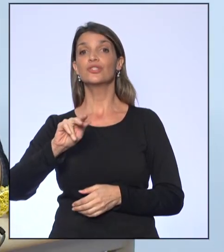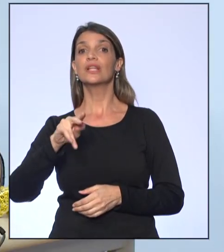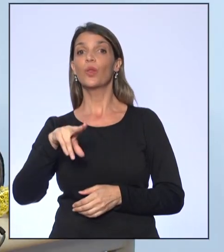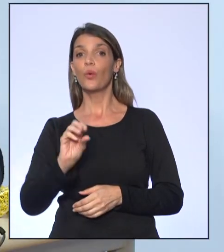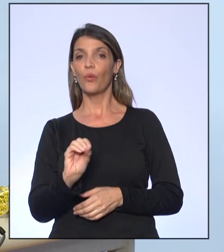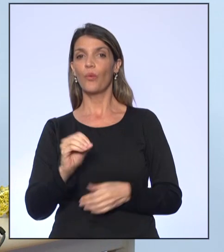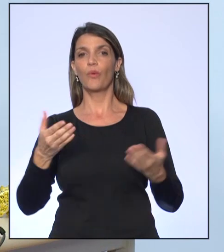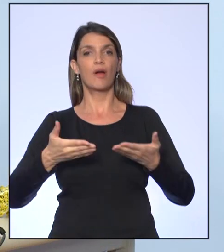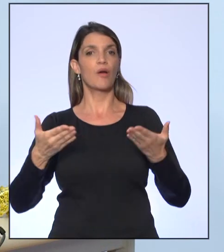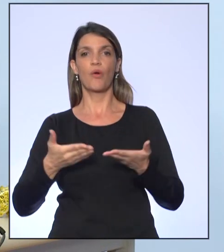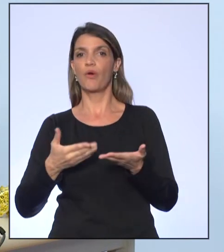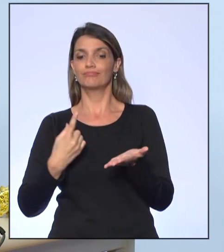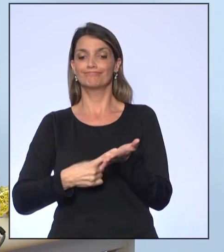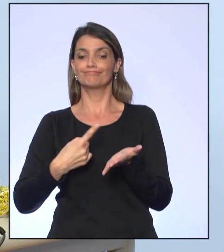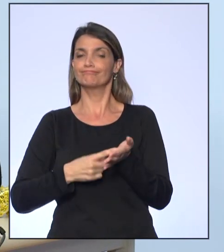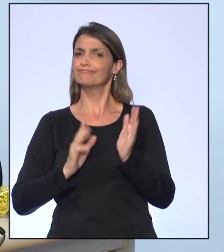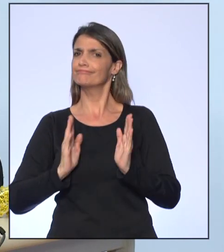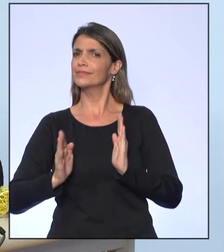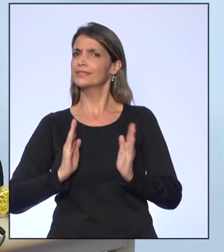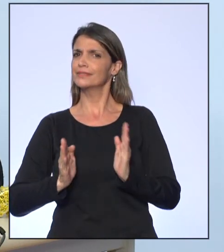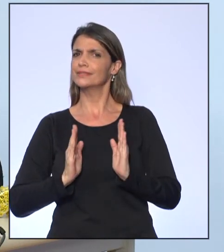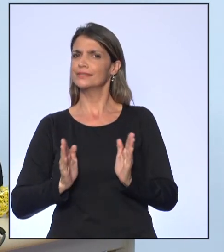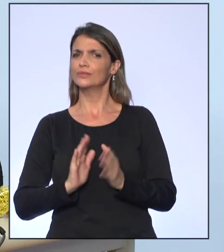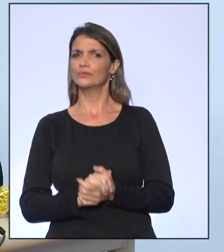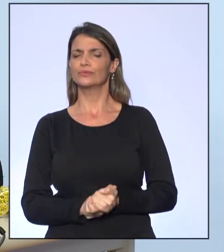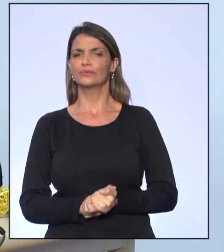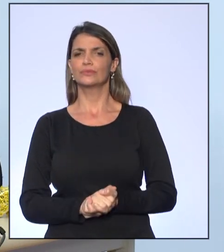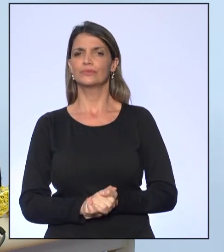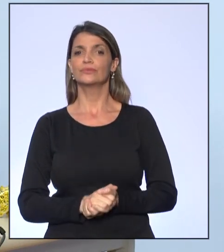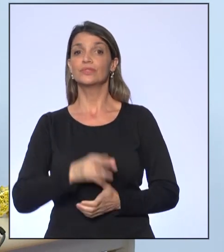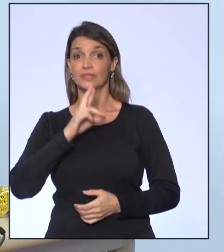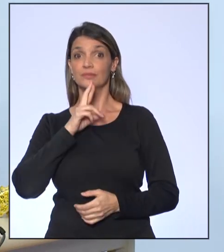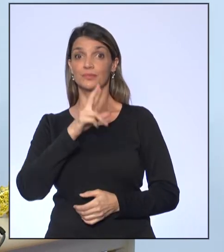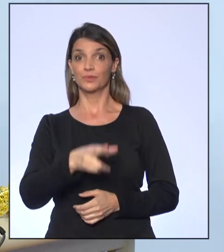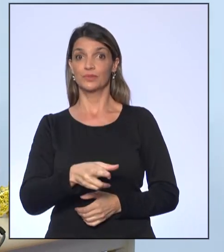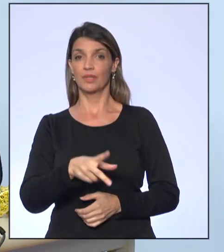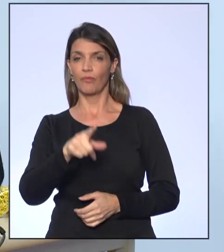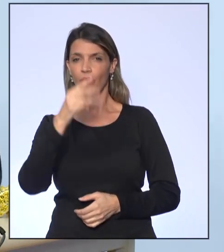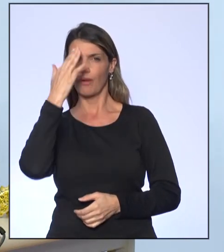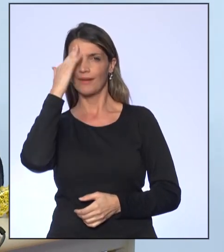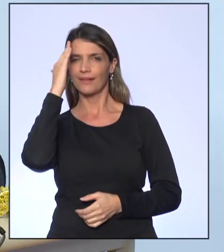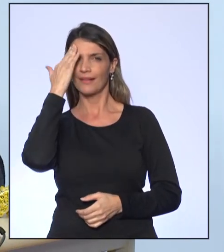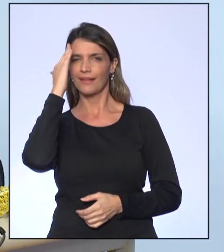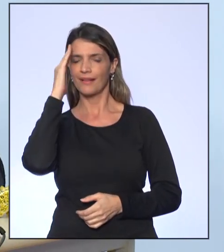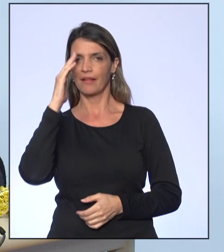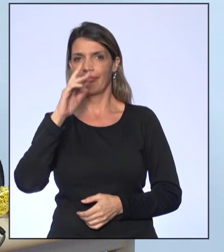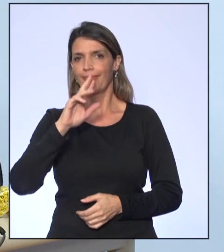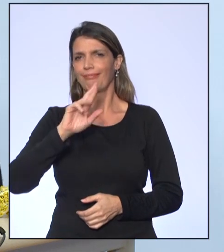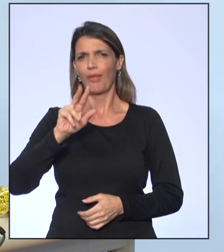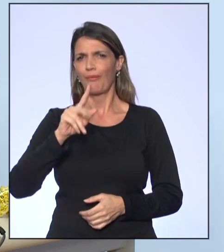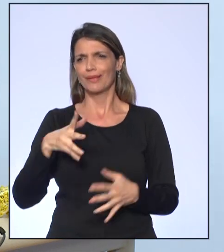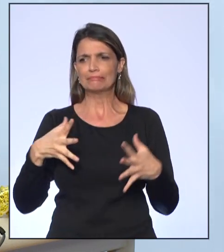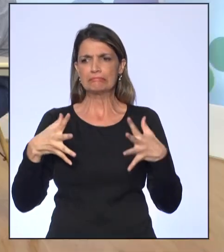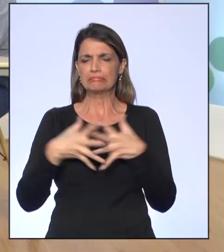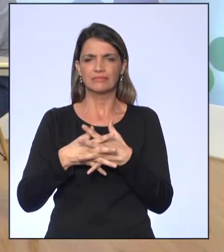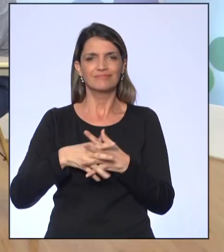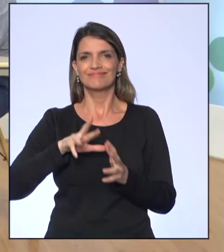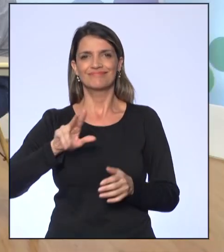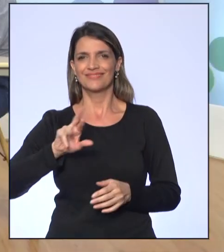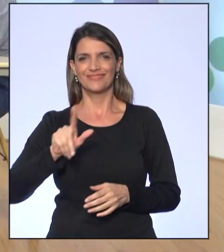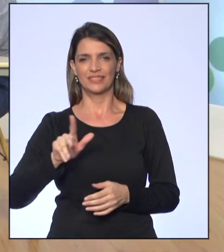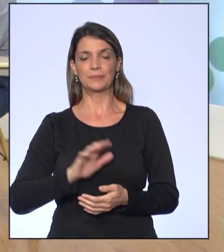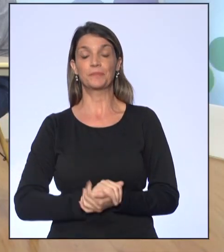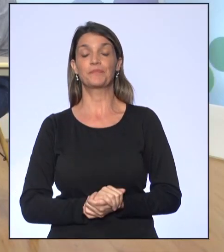é um momento de definição, né, da gente fazer uma definição. Vocês vão entender, não é tão complicado assim, então nós vamos